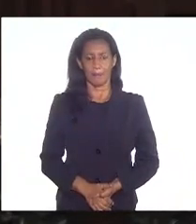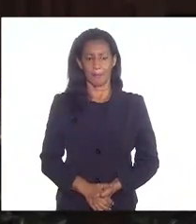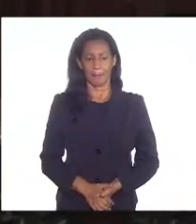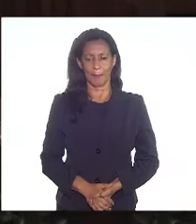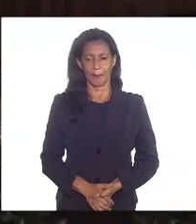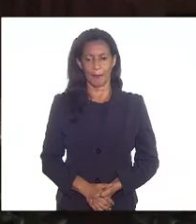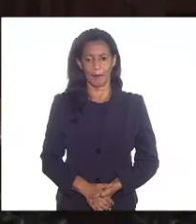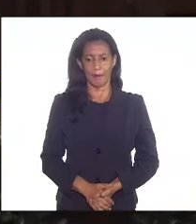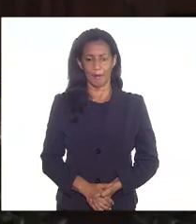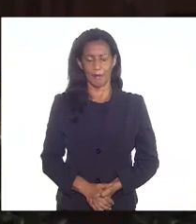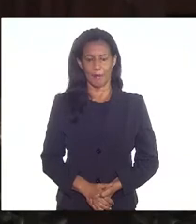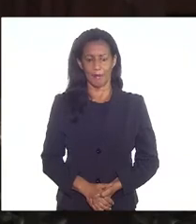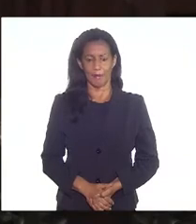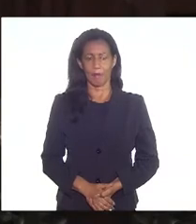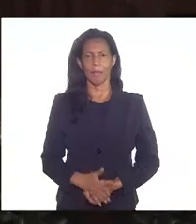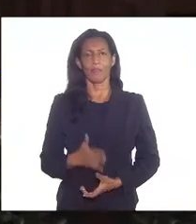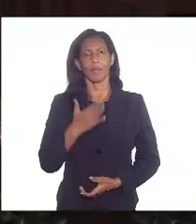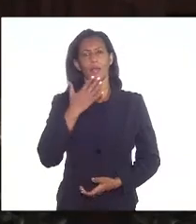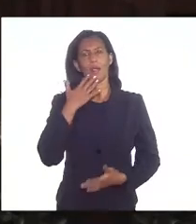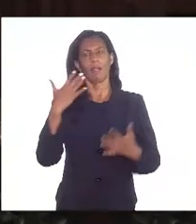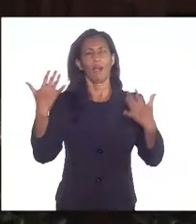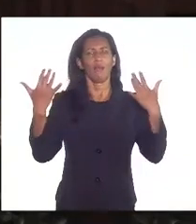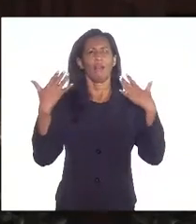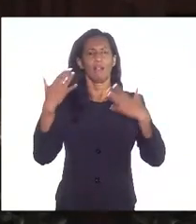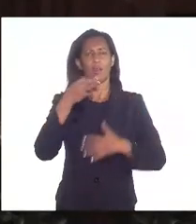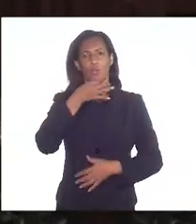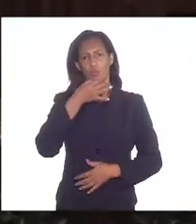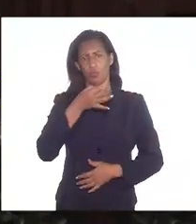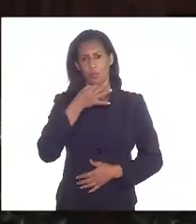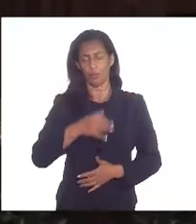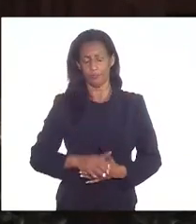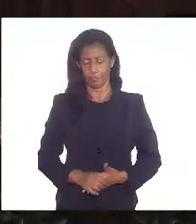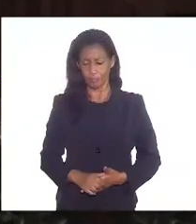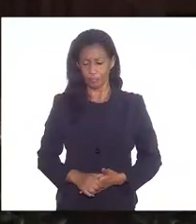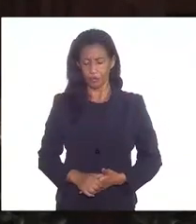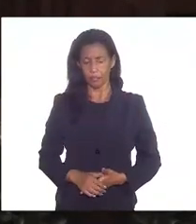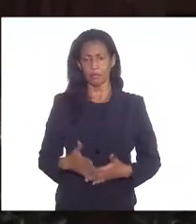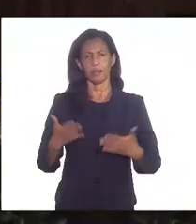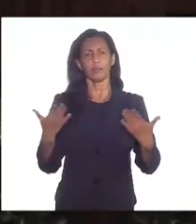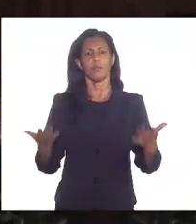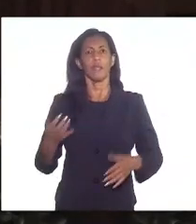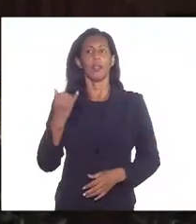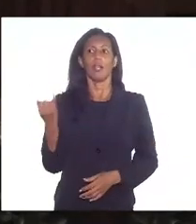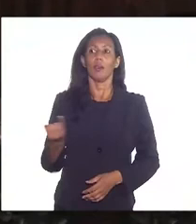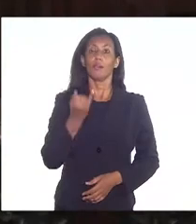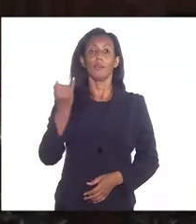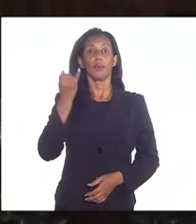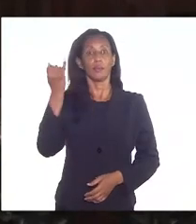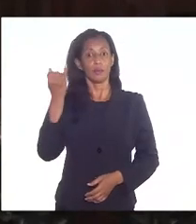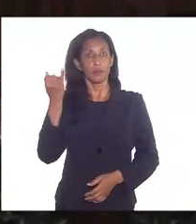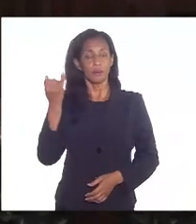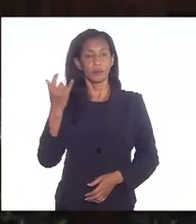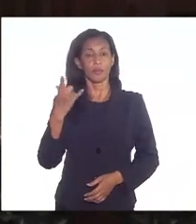deu a pedir atenção à assessoria de som. Deu a relevância devida,